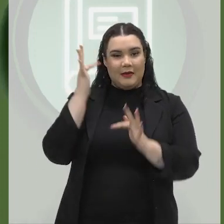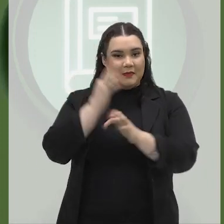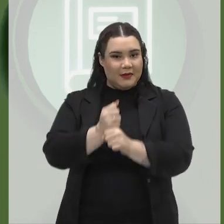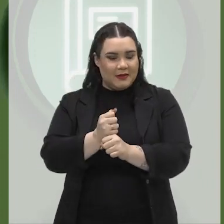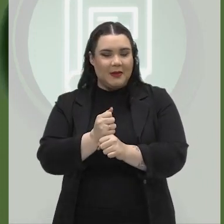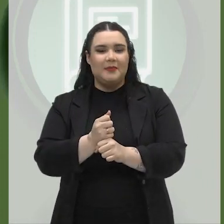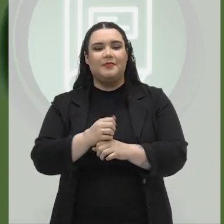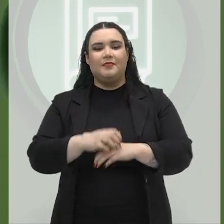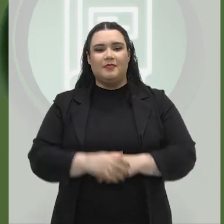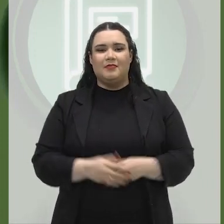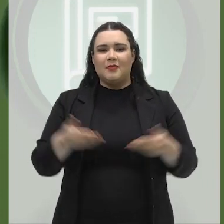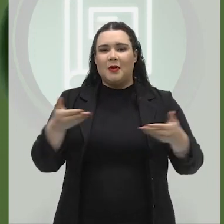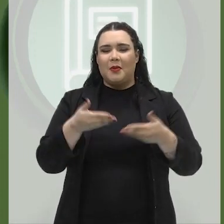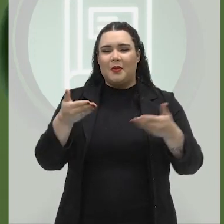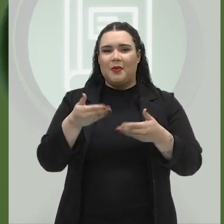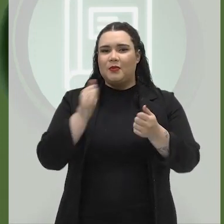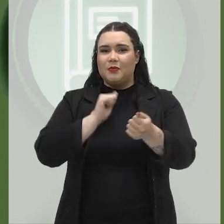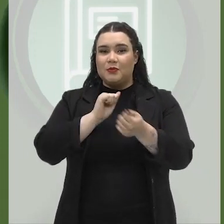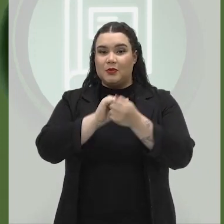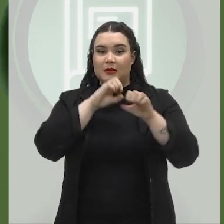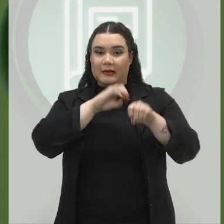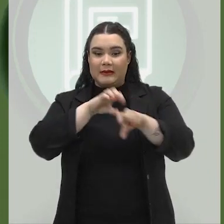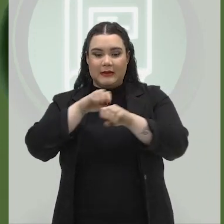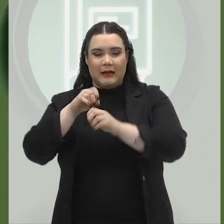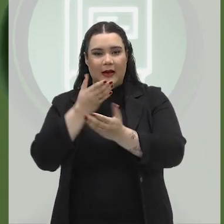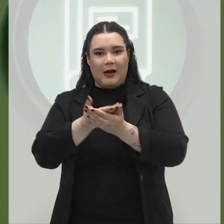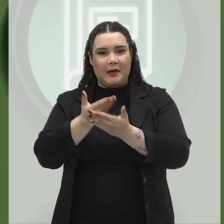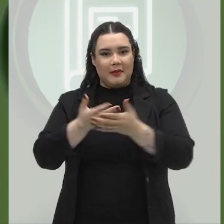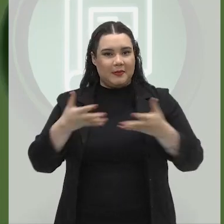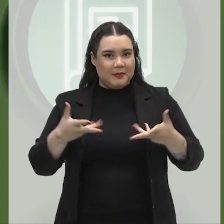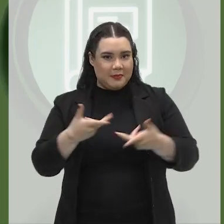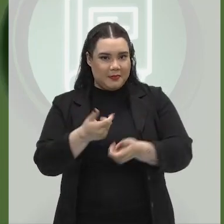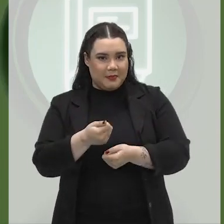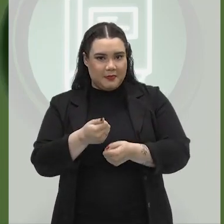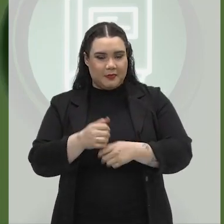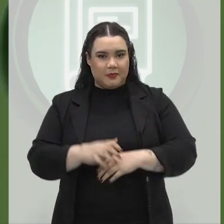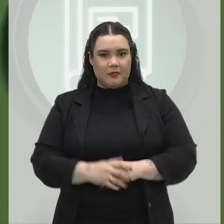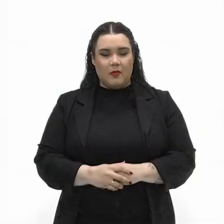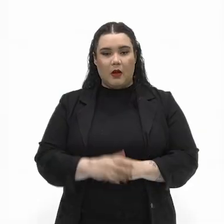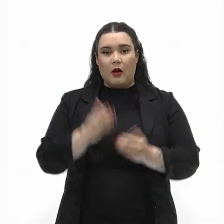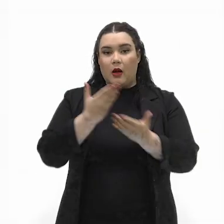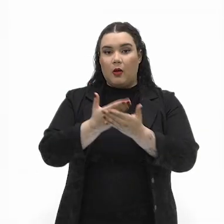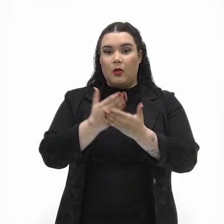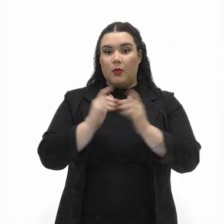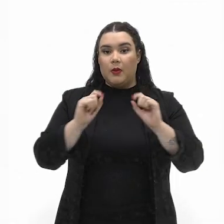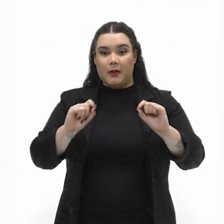Física, para te auxiliar nessa disciplina tão maravilhosa. Vamos ver a nossa aula?